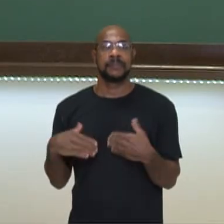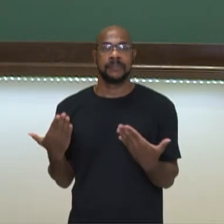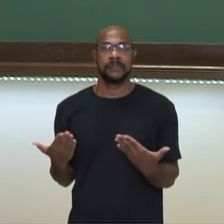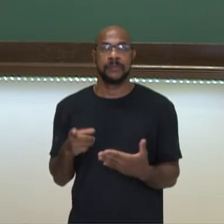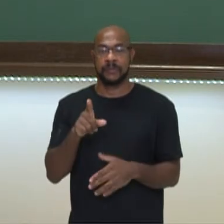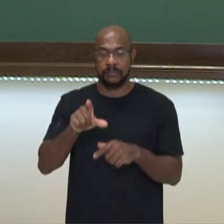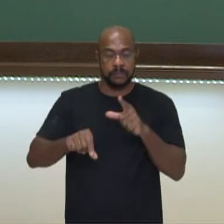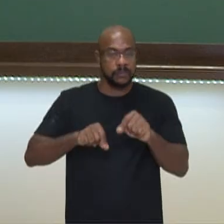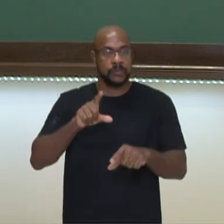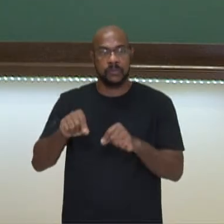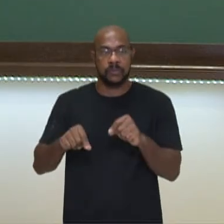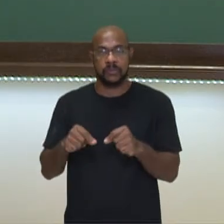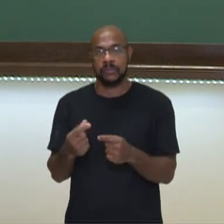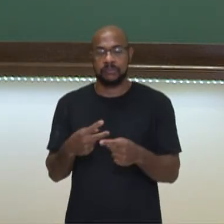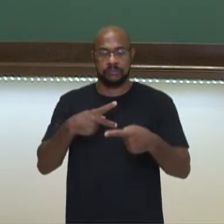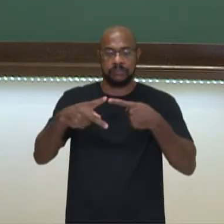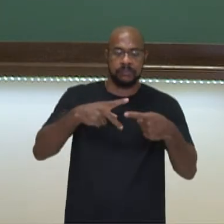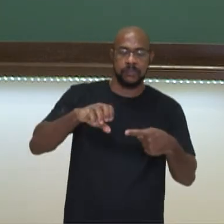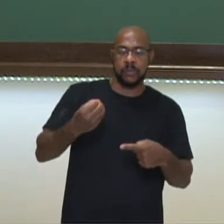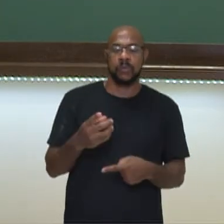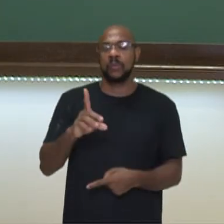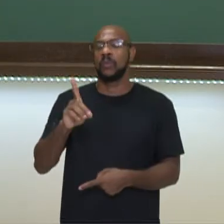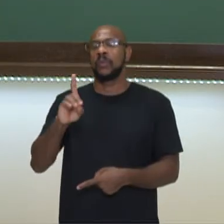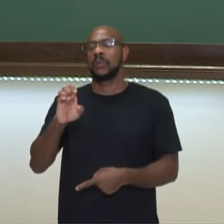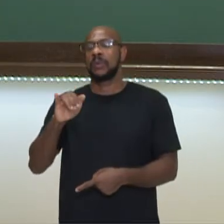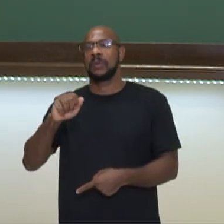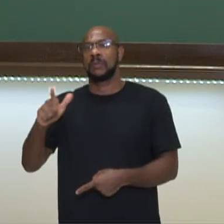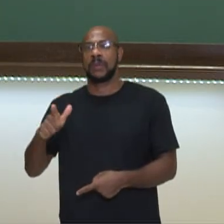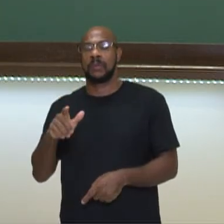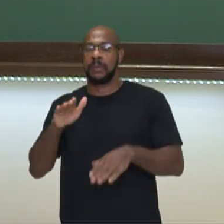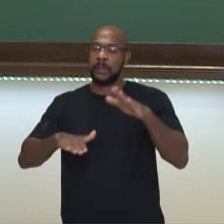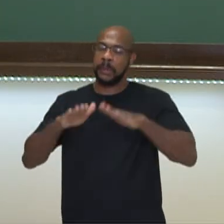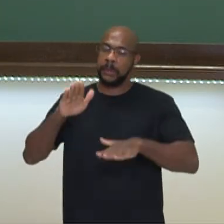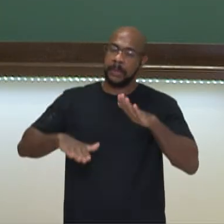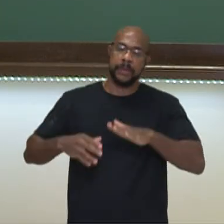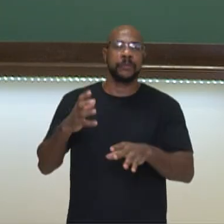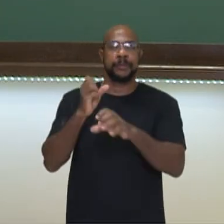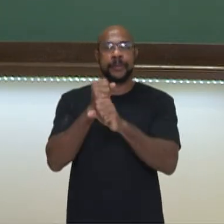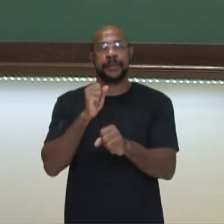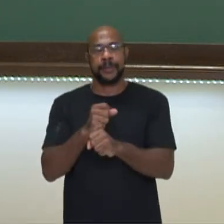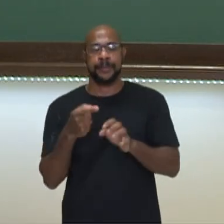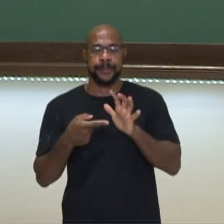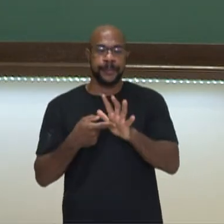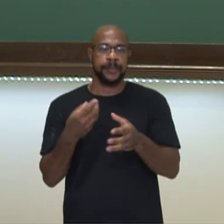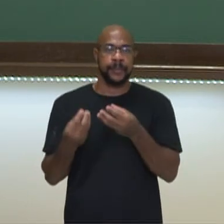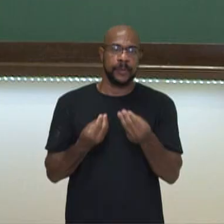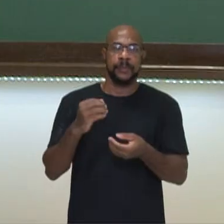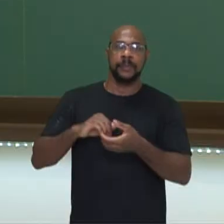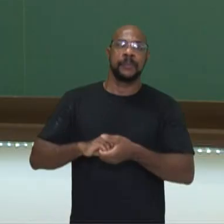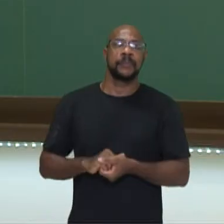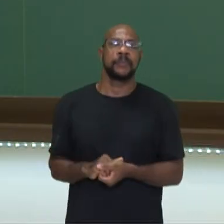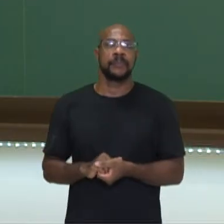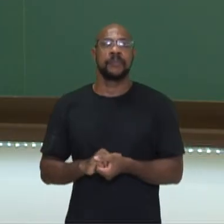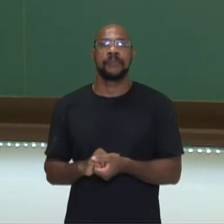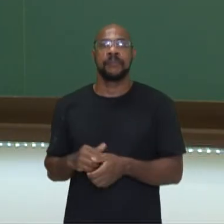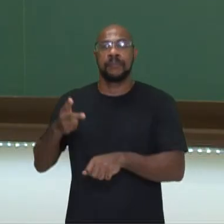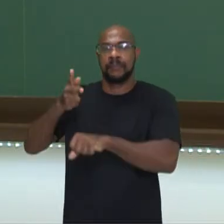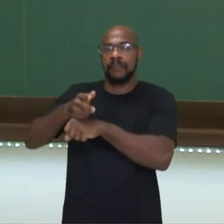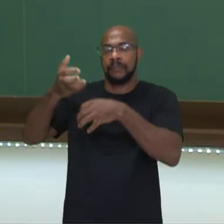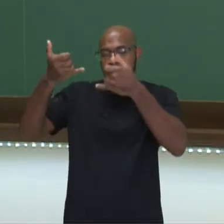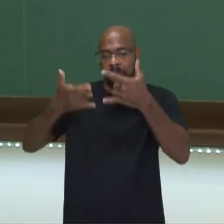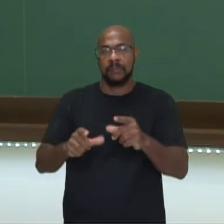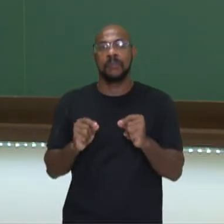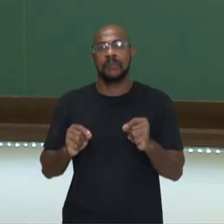você vai escolher a forma fracionária ou a forma decimal conforme a conta que aparecer e com que você tiver mais tranquilidade, tá bom? Nesse vídeo, nós